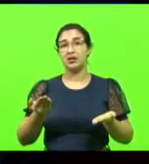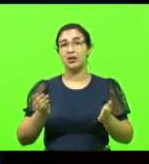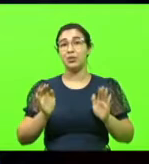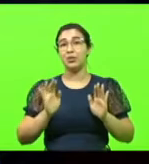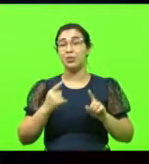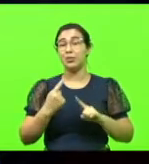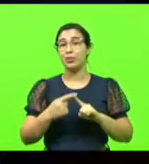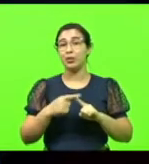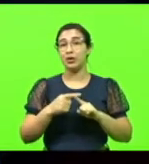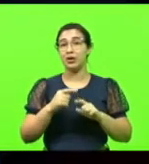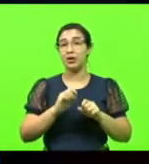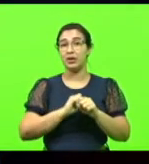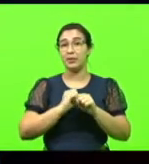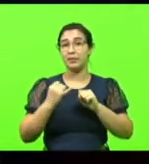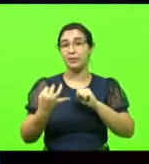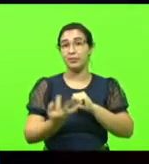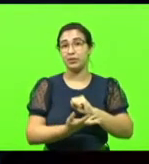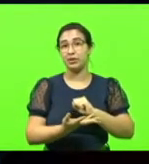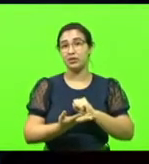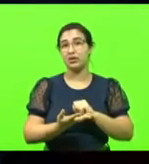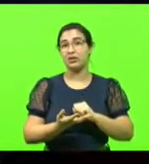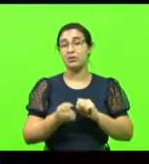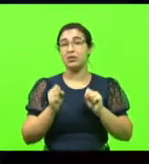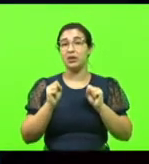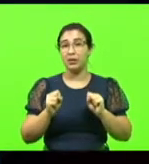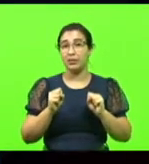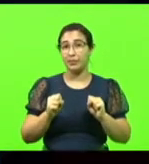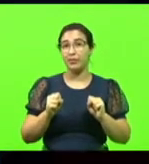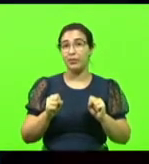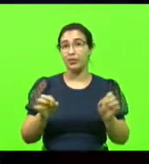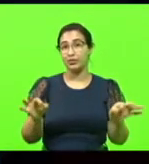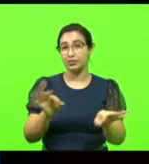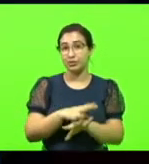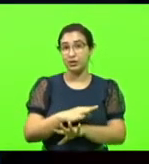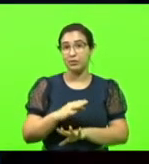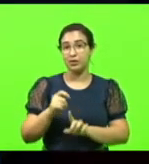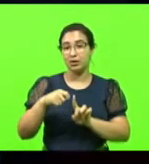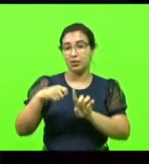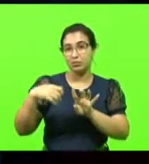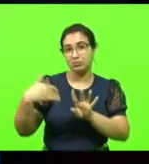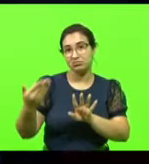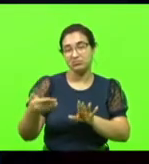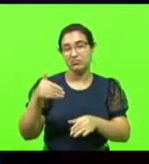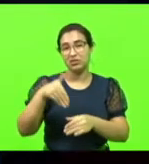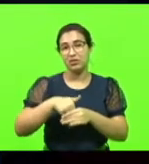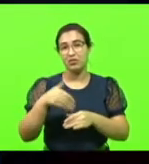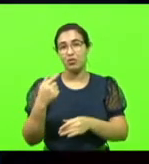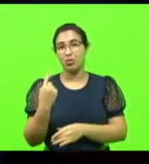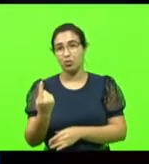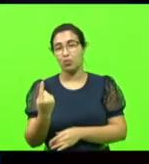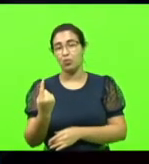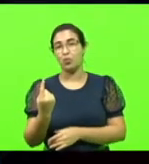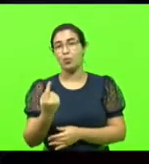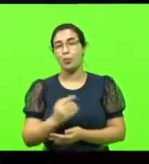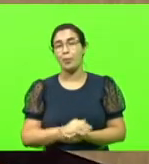ser vencido nos próximos meses. Portanto, peço voto 1, manutenção do veto.